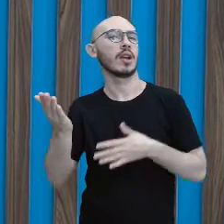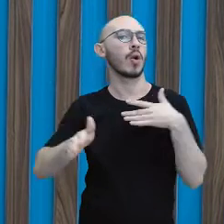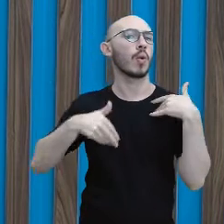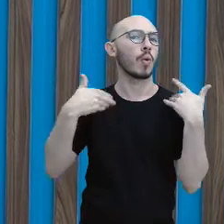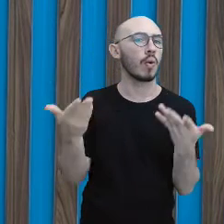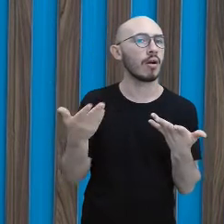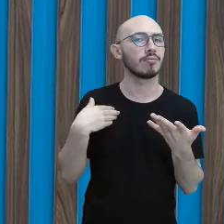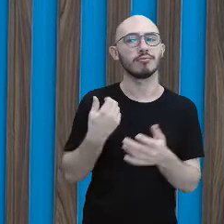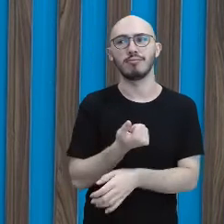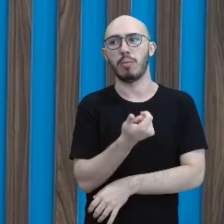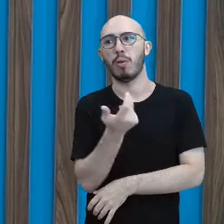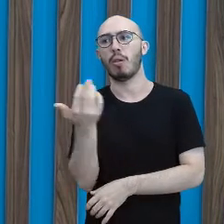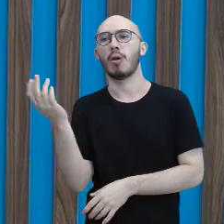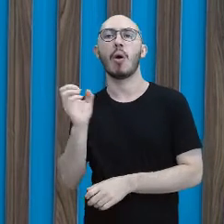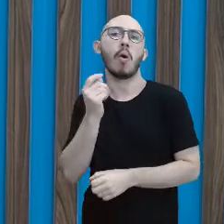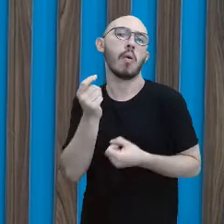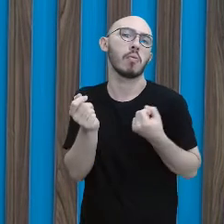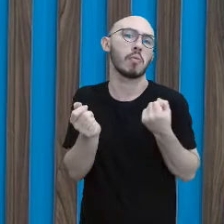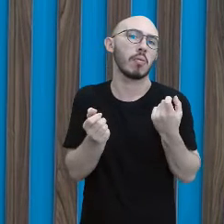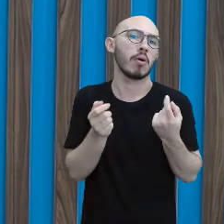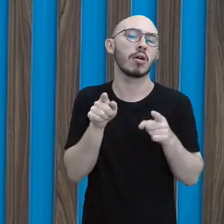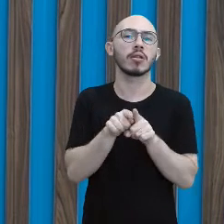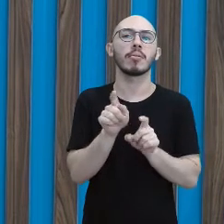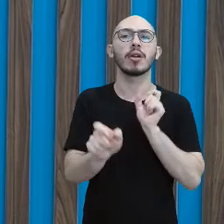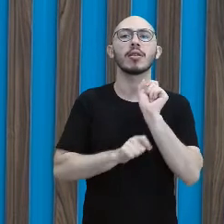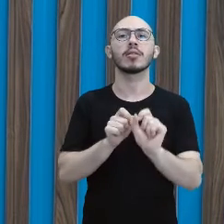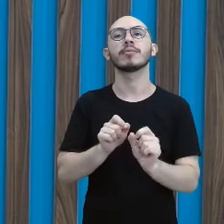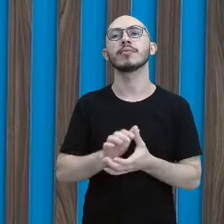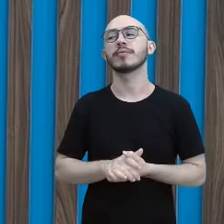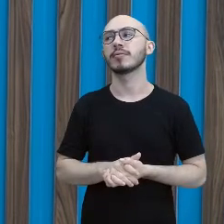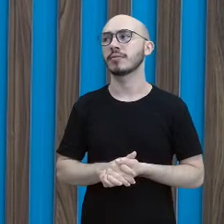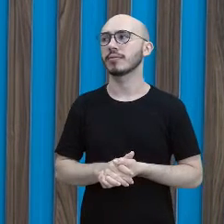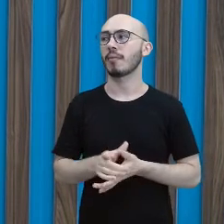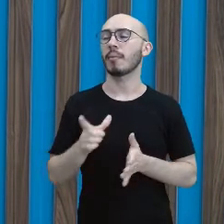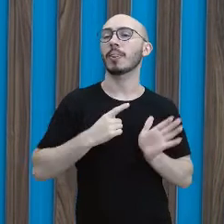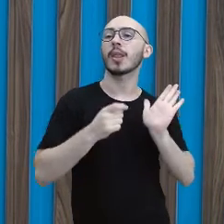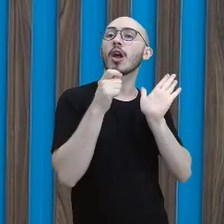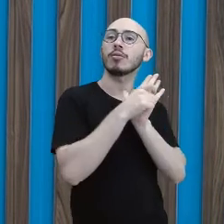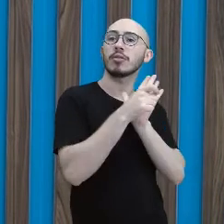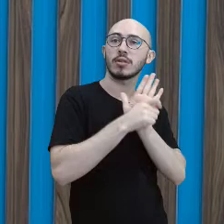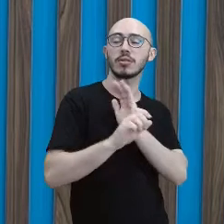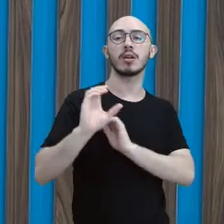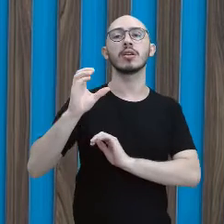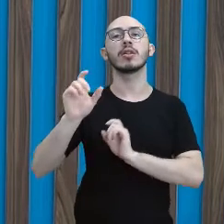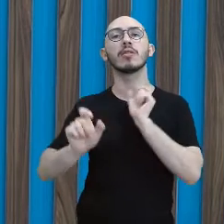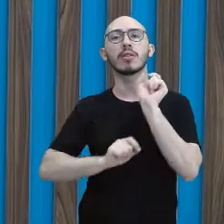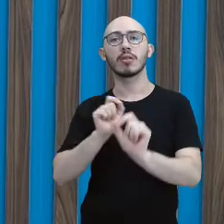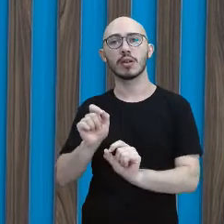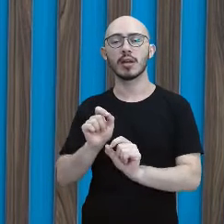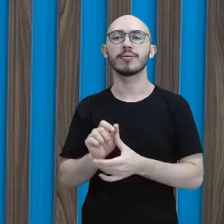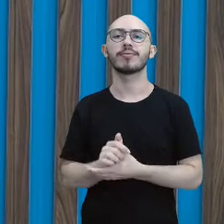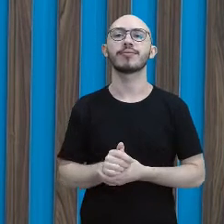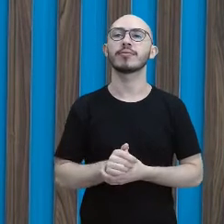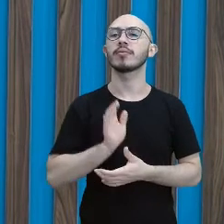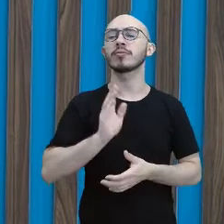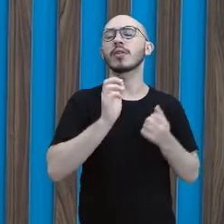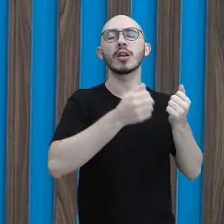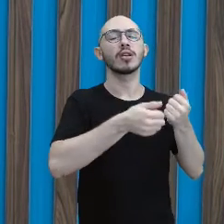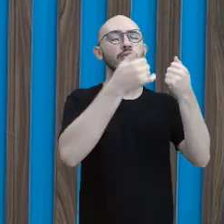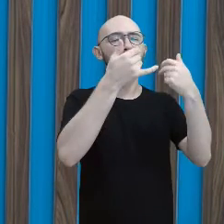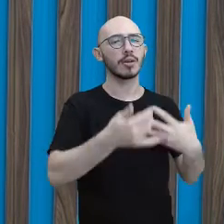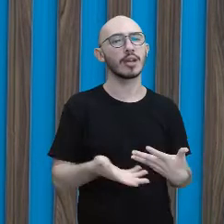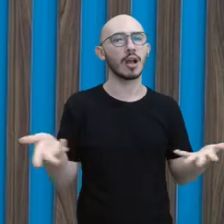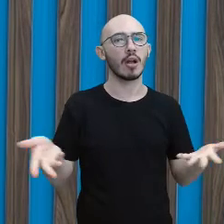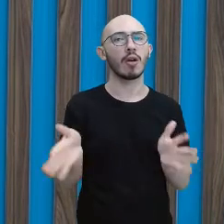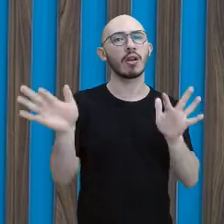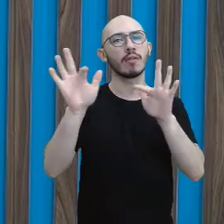tão pequenininha assim, né? Tiago também colocou um termo interessante que é notação científica, né? Primeiro momento que ele fala sobre isso agora no